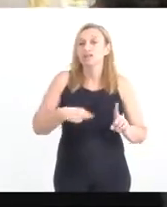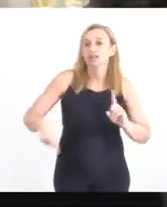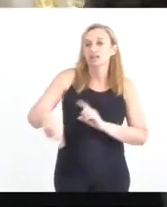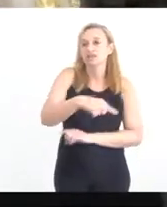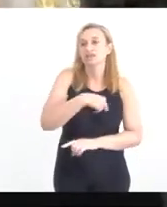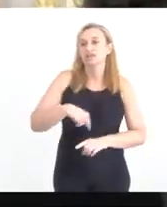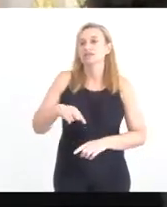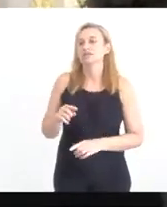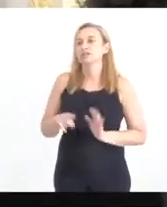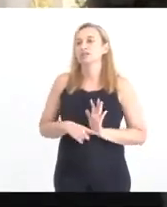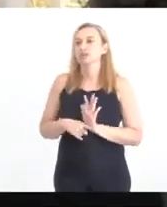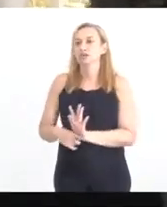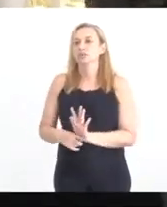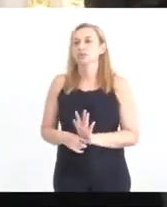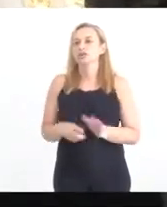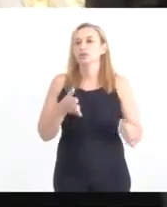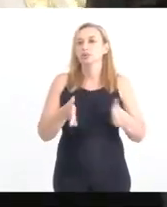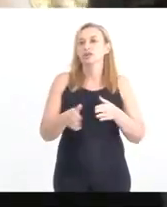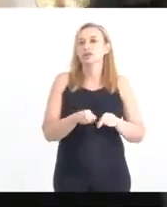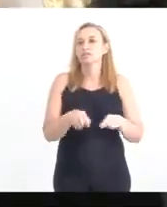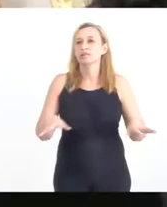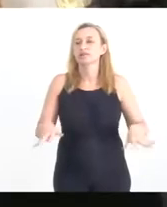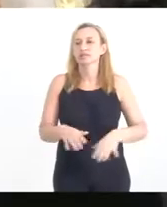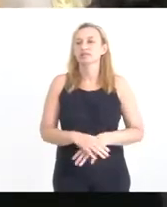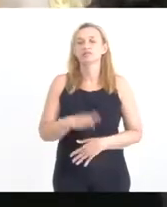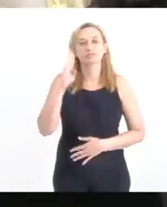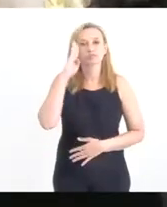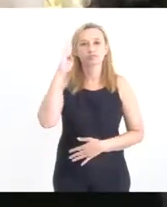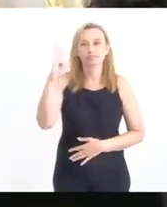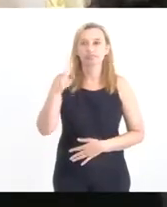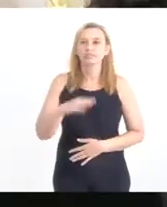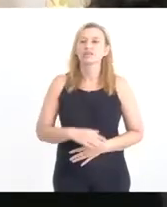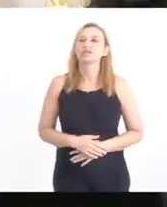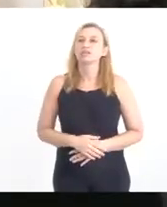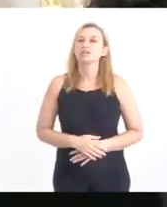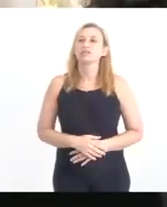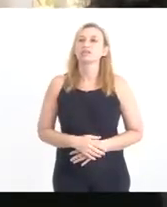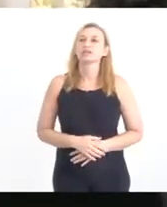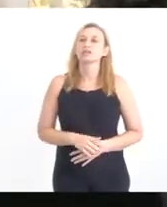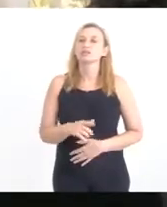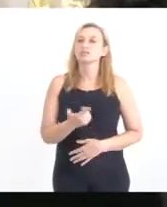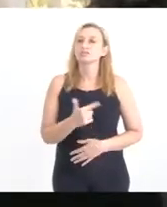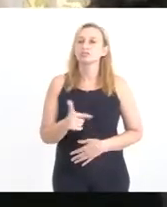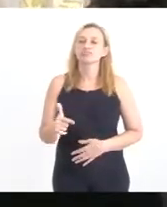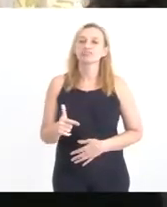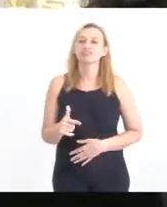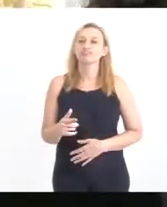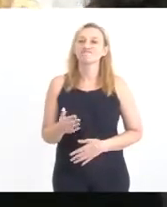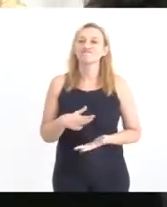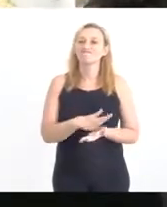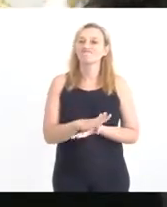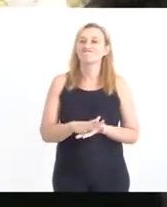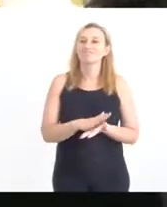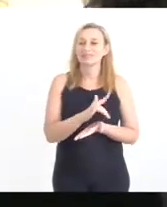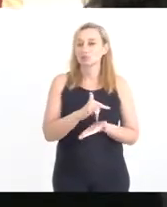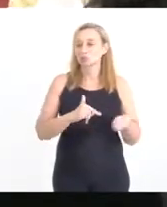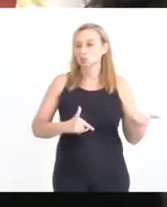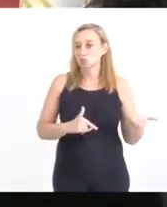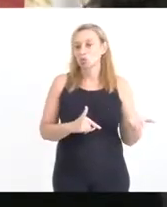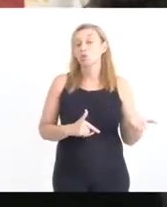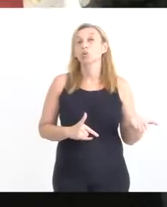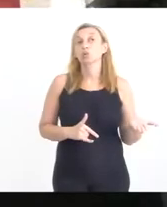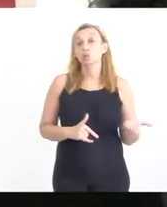da onde faz seu atendimento durante a pandemia principalmente com aqueles que não tem nenhuma documentação